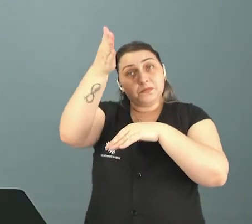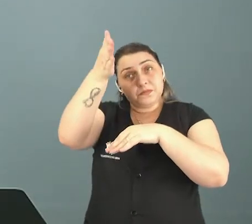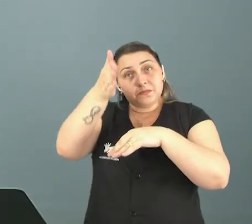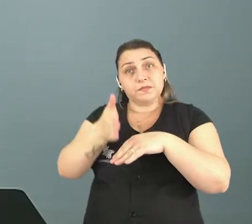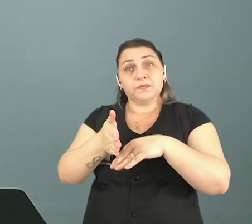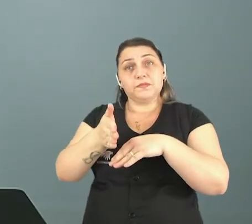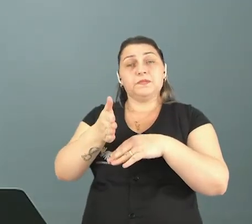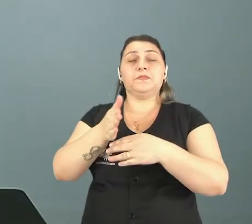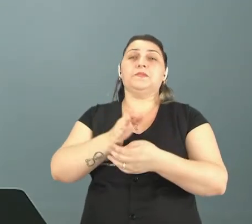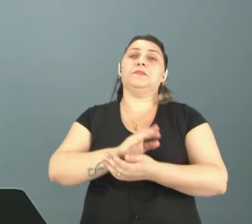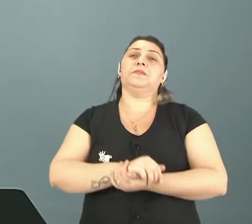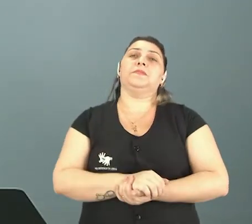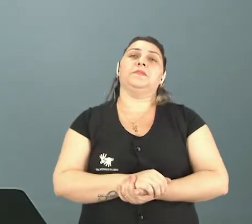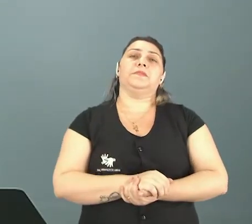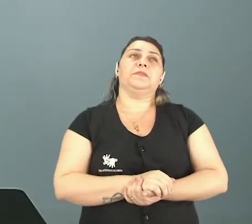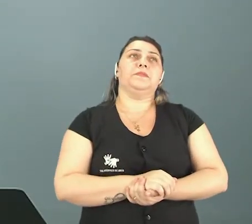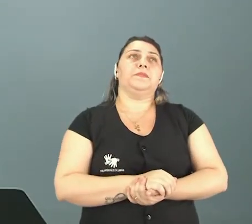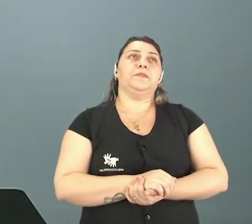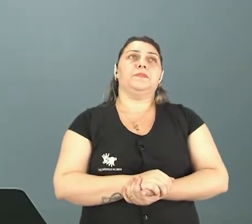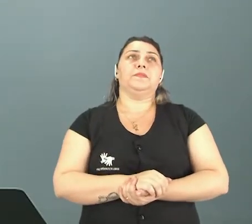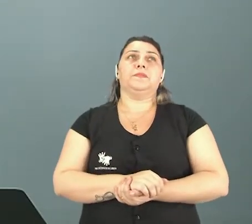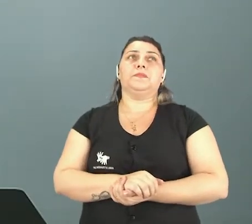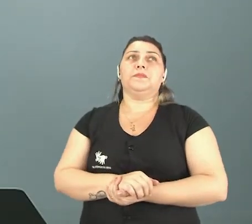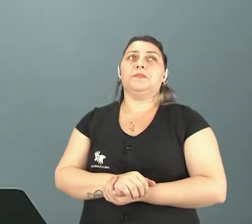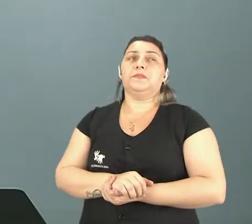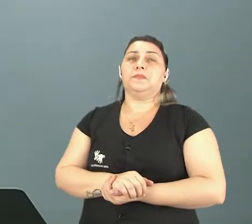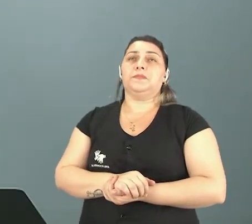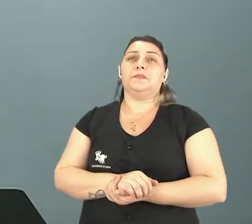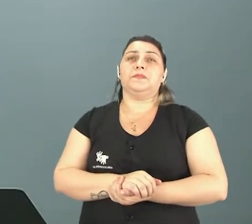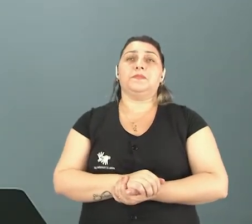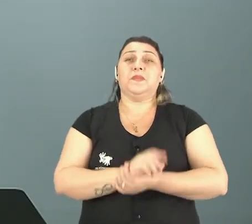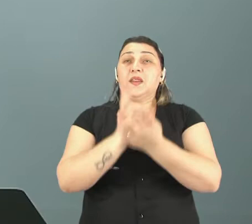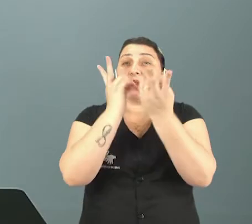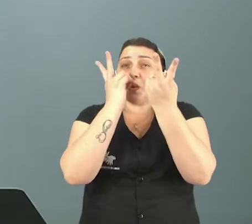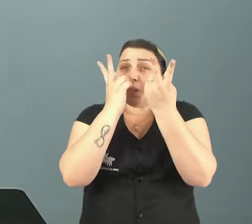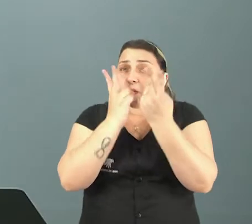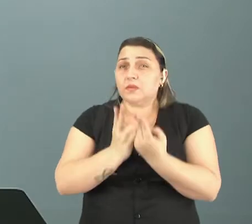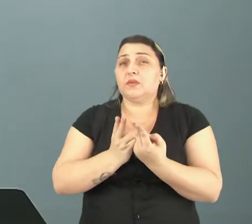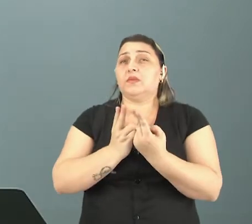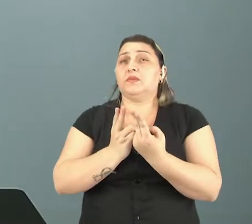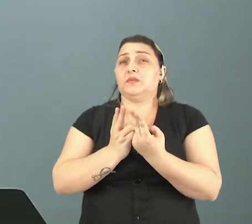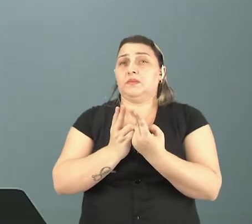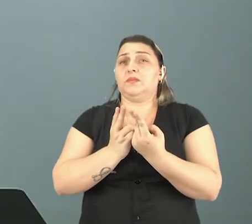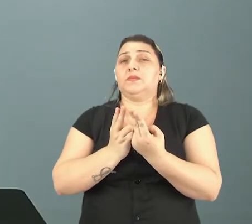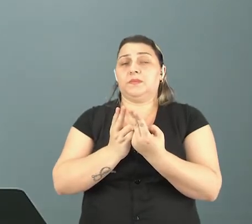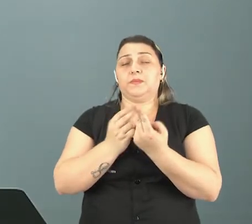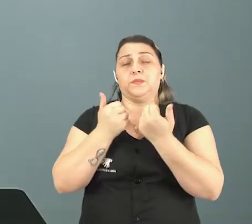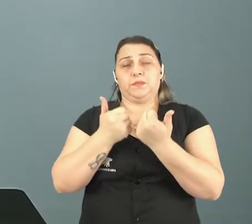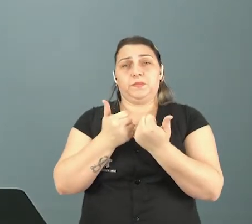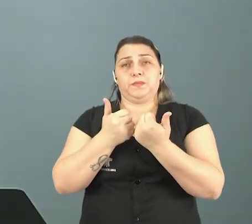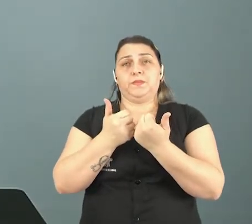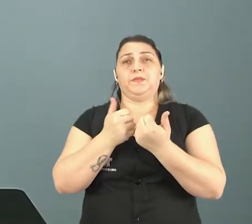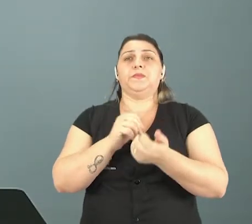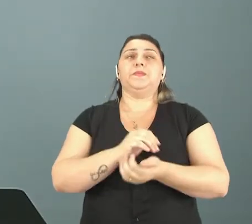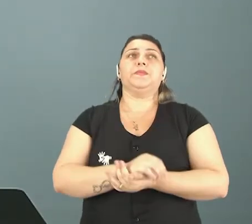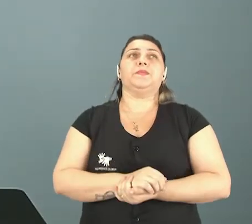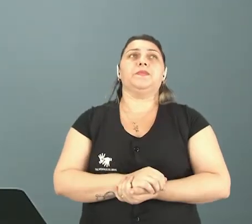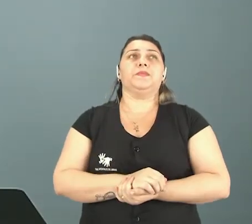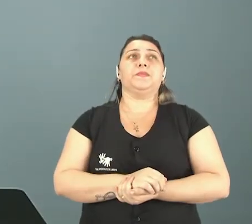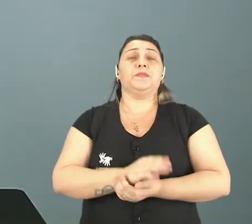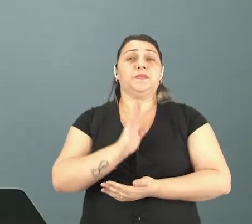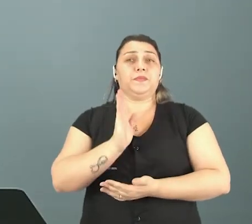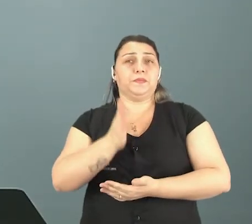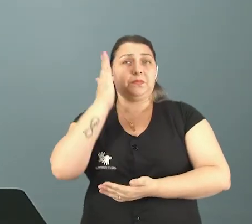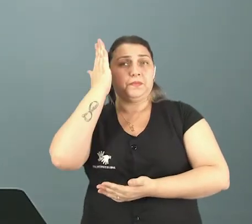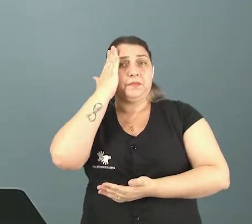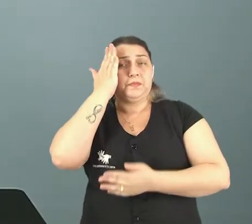dobro ele vai ficar todo certinho, para eu realmente saber onde é metade, certinho? Então, já que eu sei onde